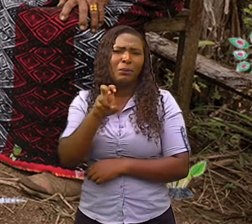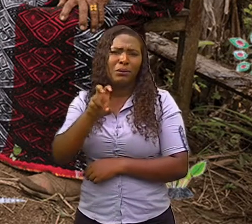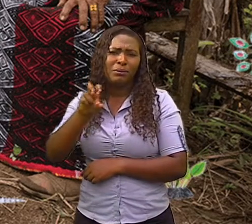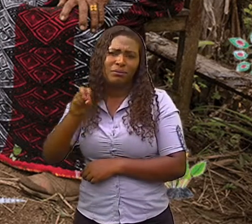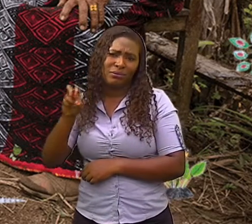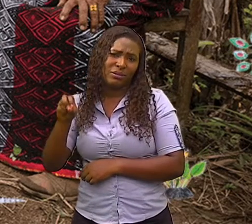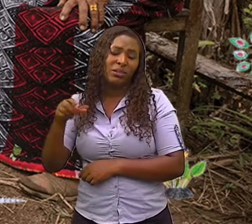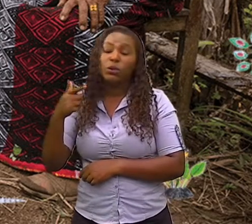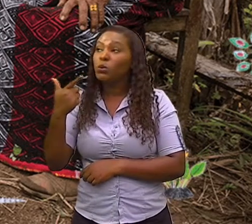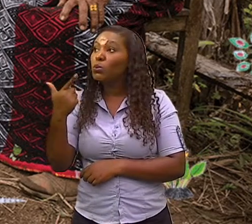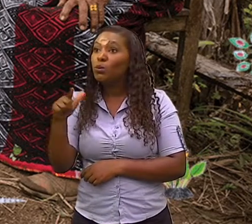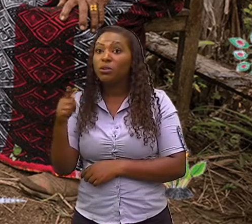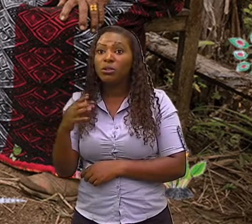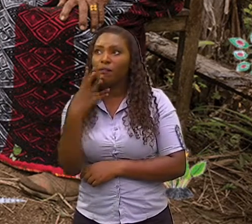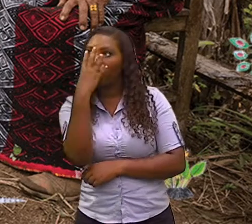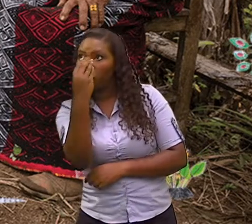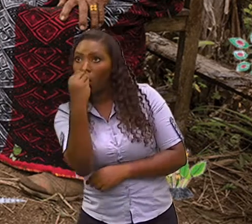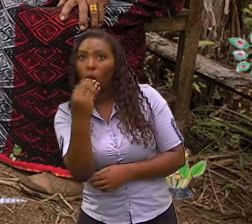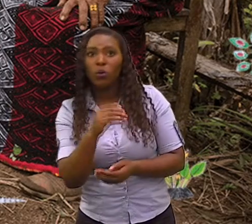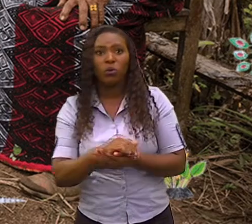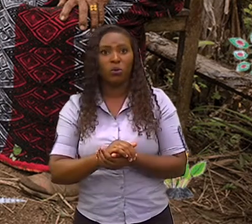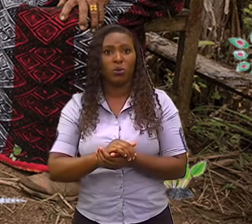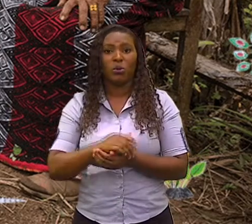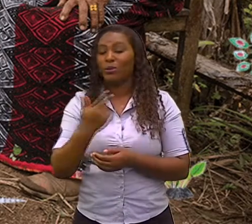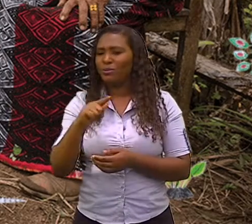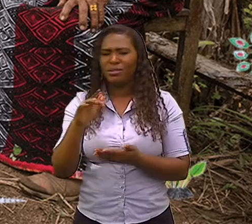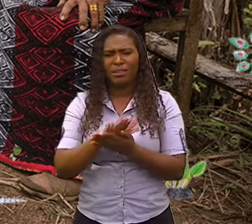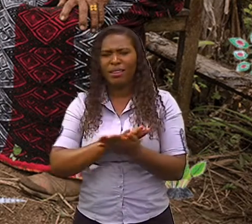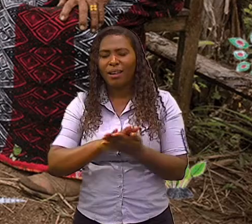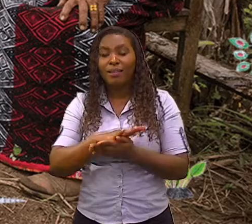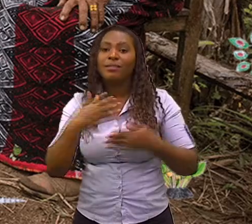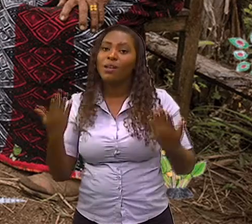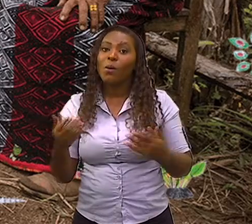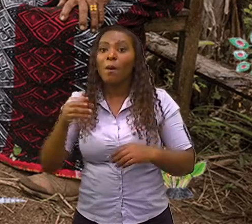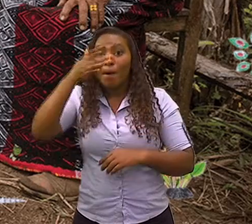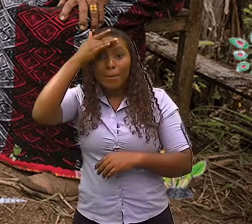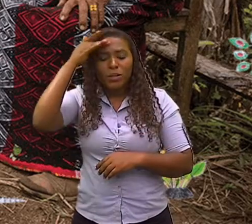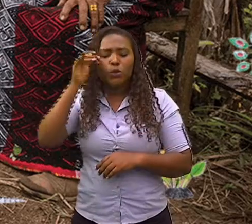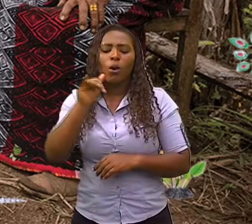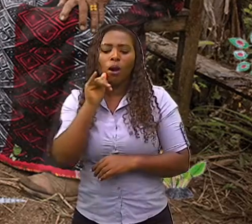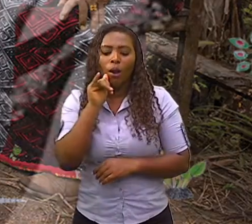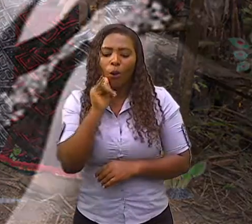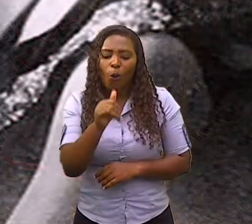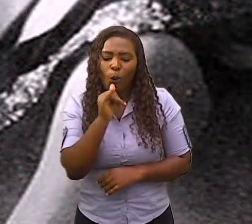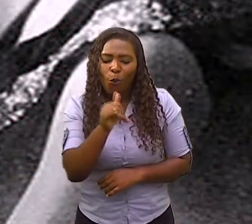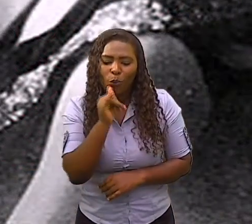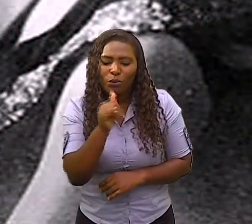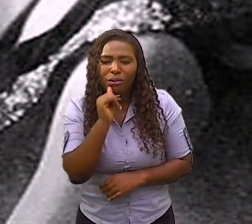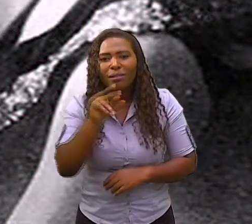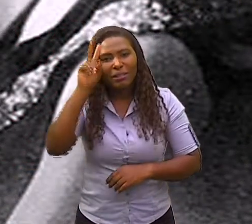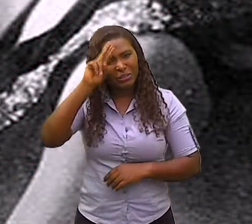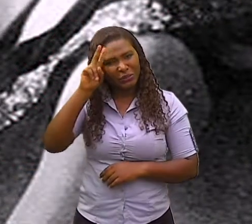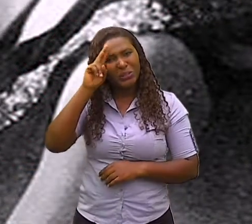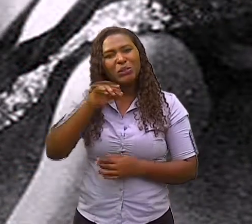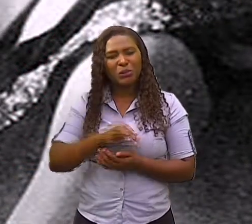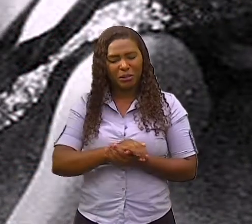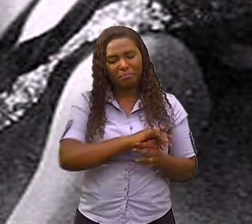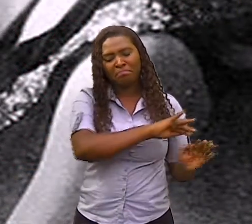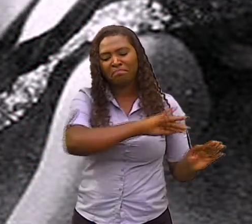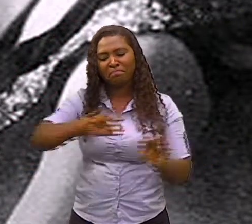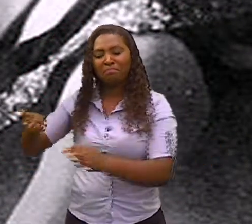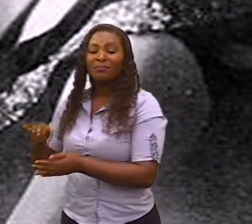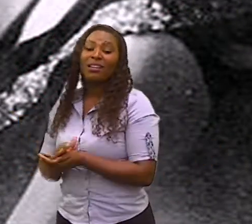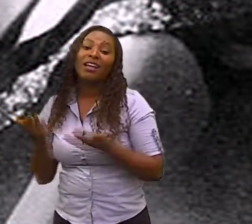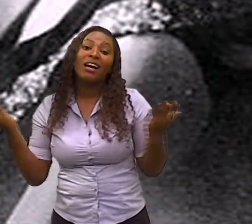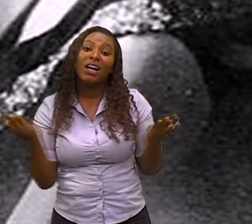não existia. E agora nós veremos um pouco mais das terras e paisagens brasileiras e também do seu povo,